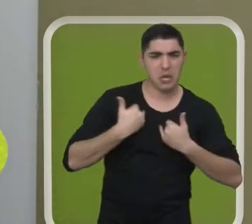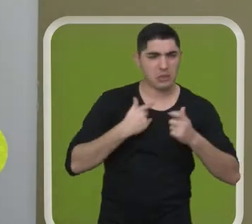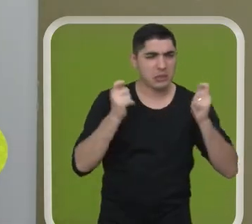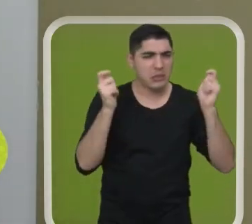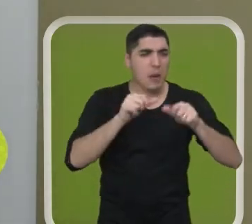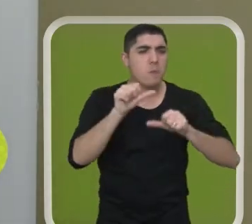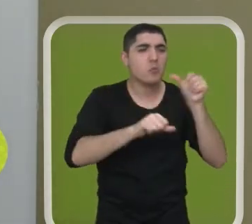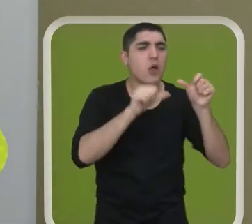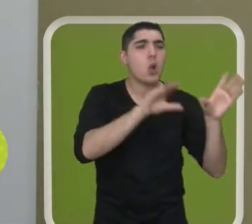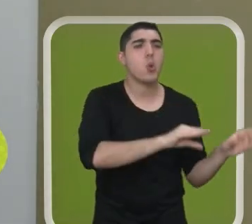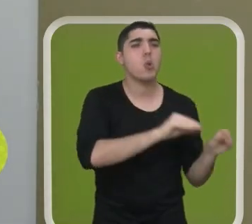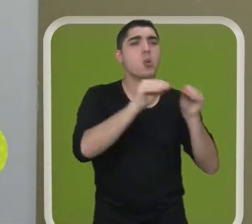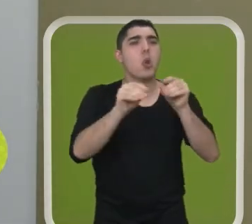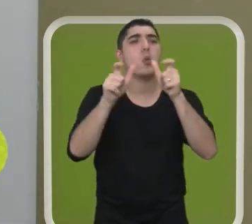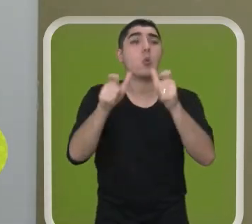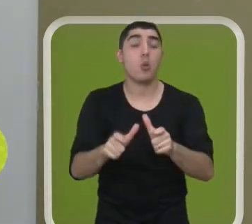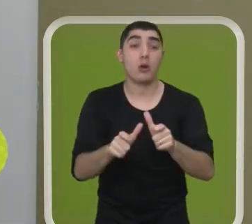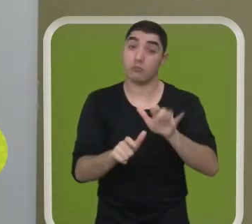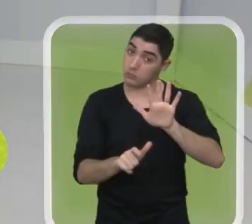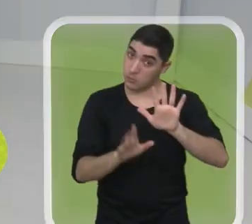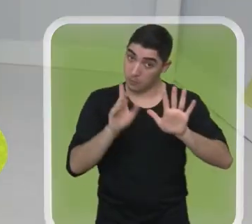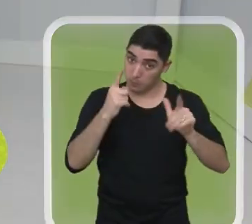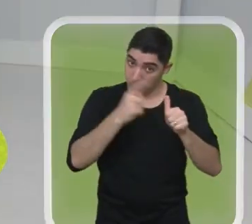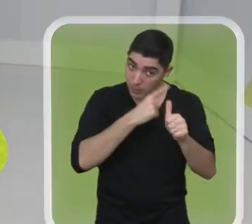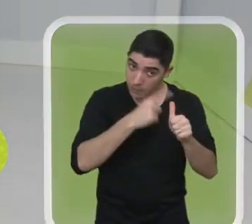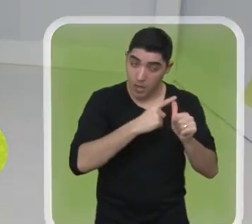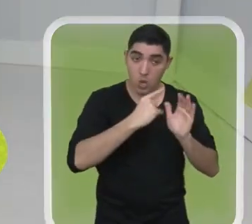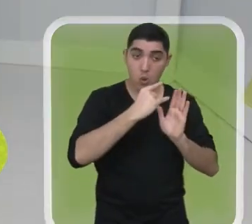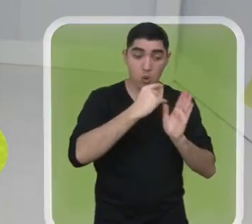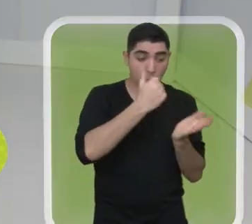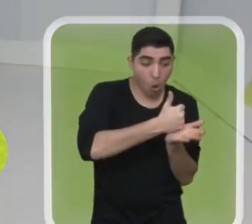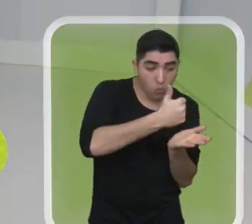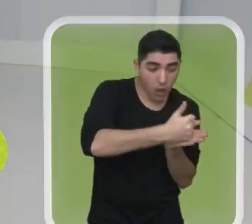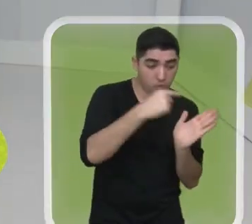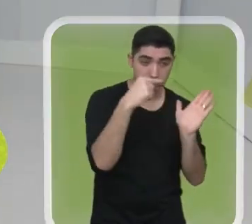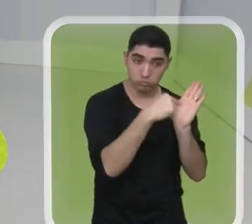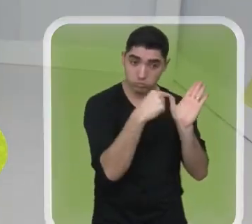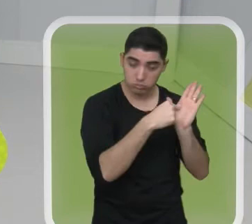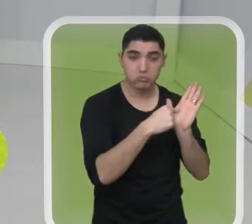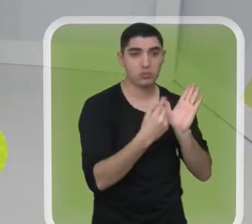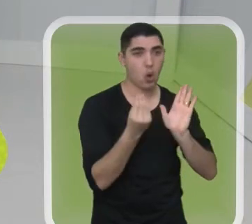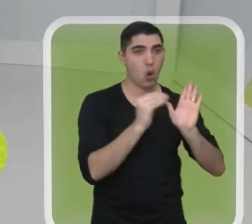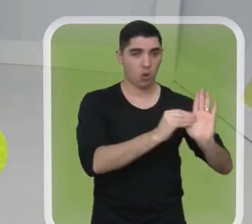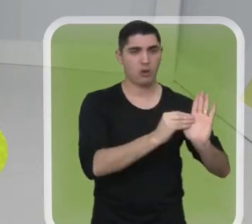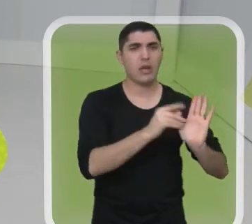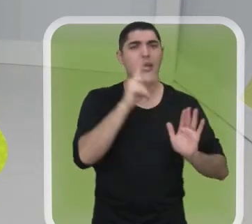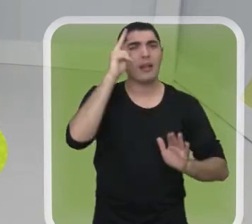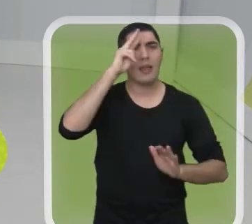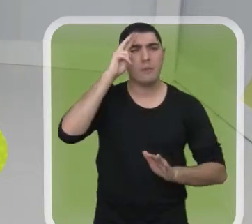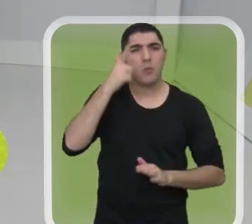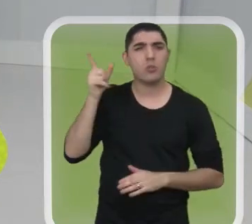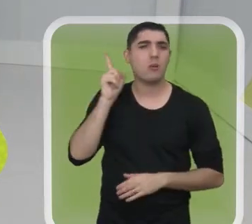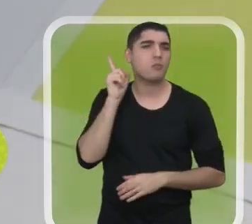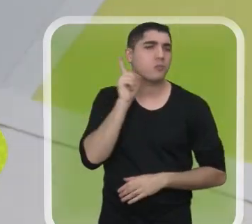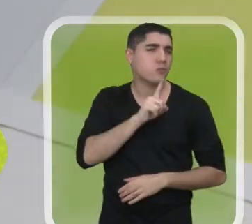de cidade? Bota no contrato. O pessoal ficou com medo do negócio do americano, time de americano, o Rio Branco de Americana, que mudou, e aliás, o Guaratinguetá,